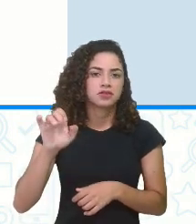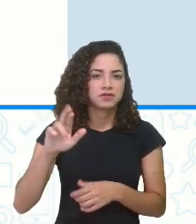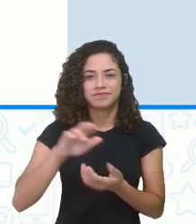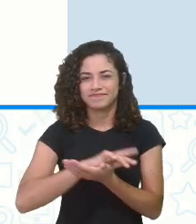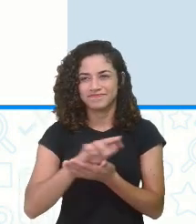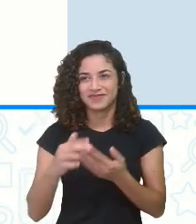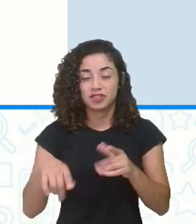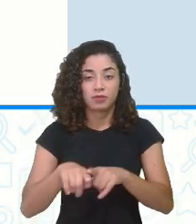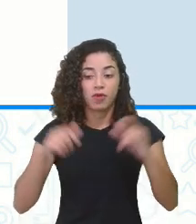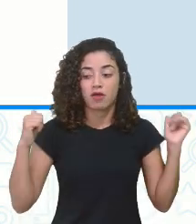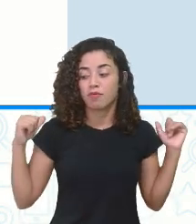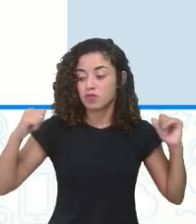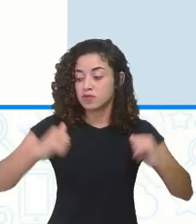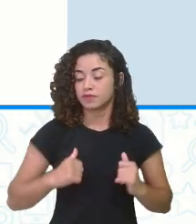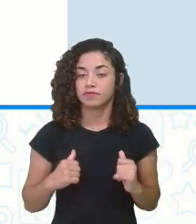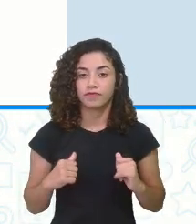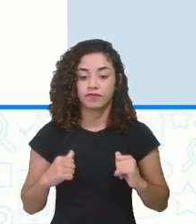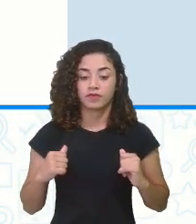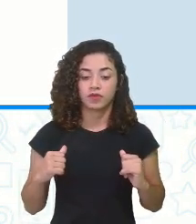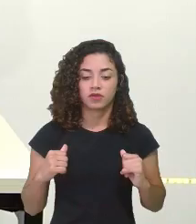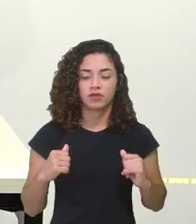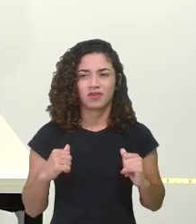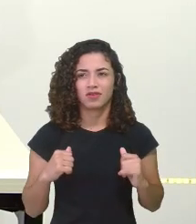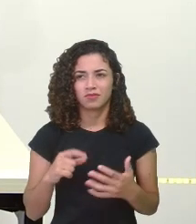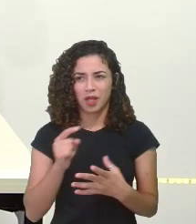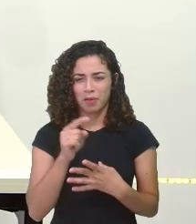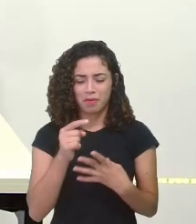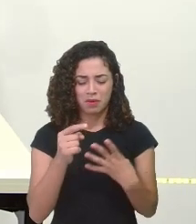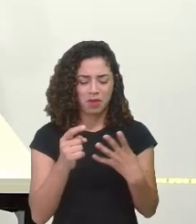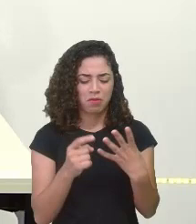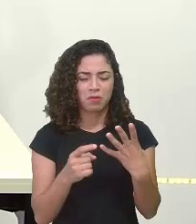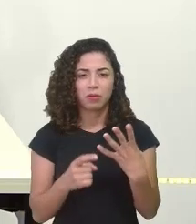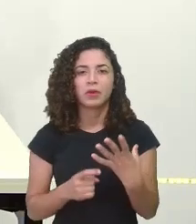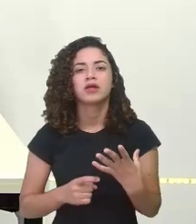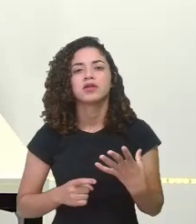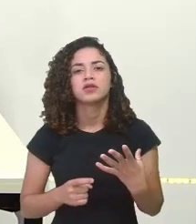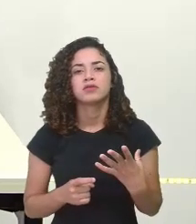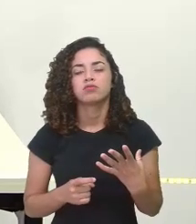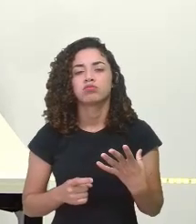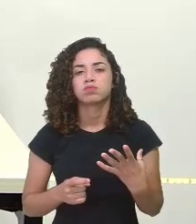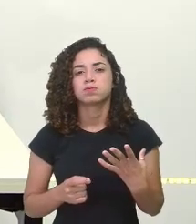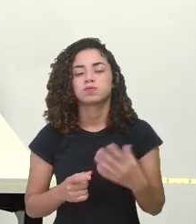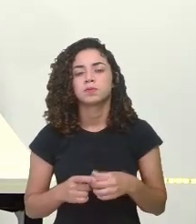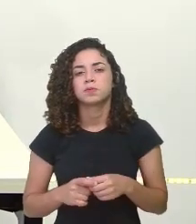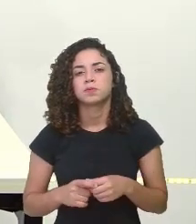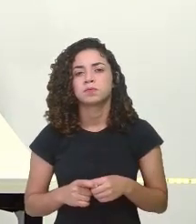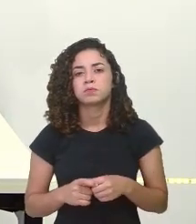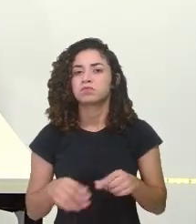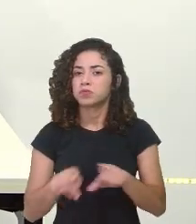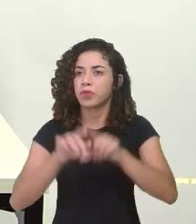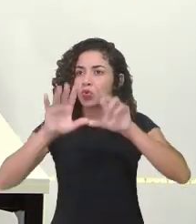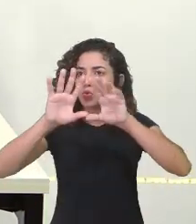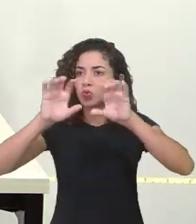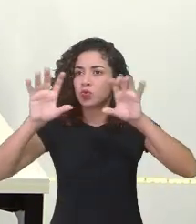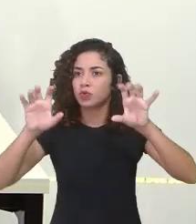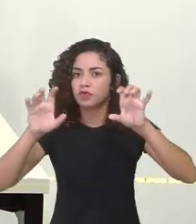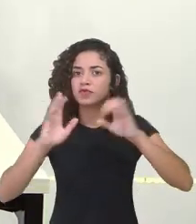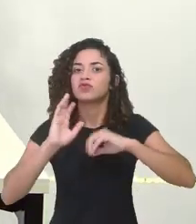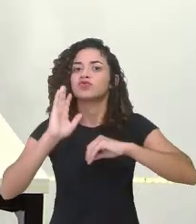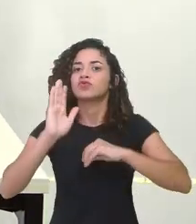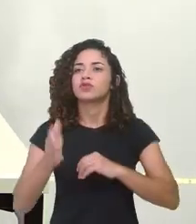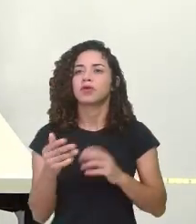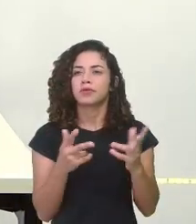mochila, a lanterna, o repelente, o laser e o boné e a nuvem, a gente